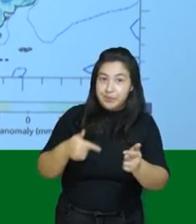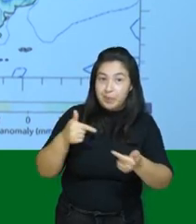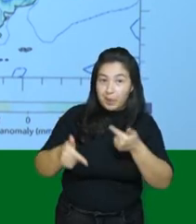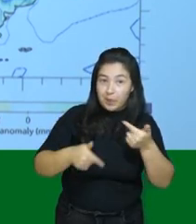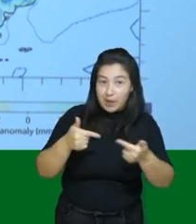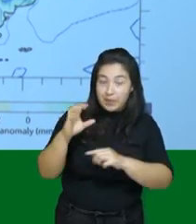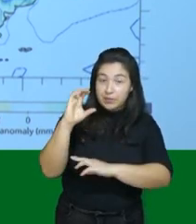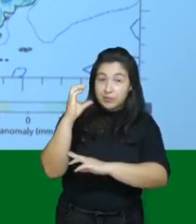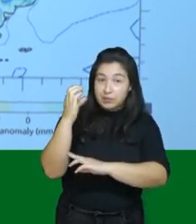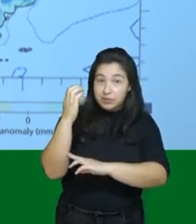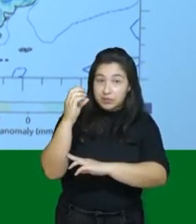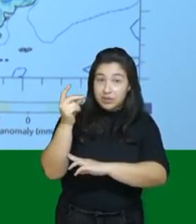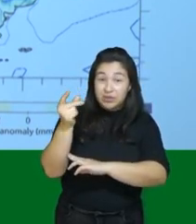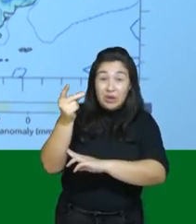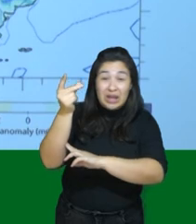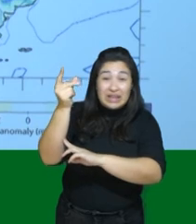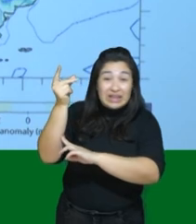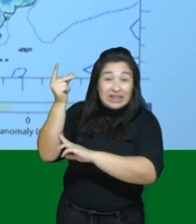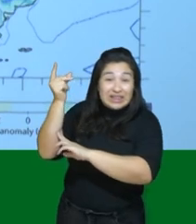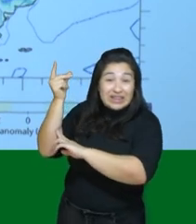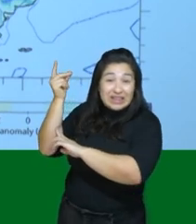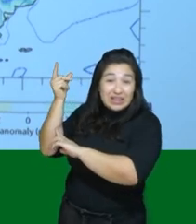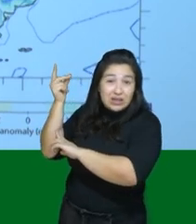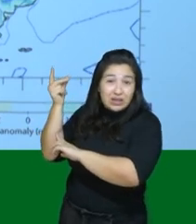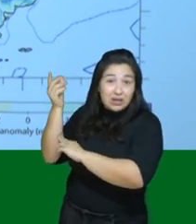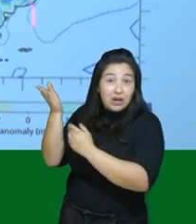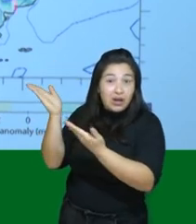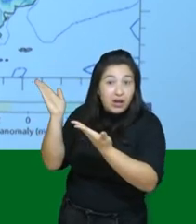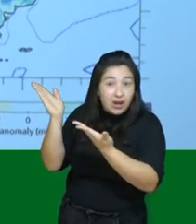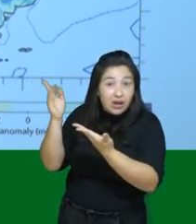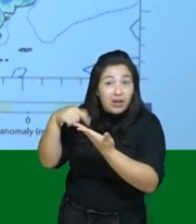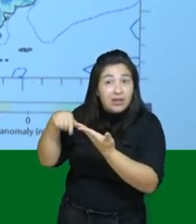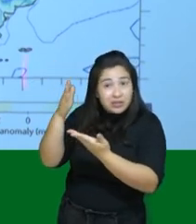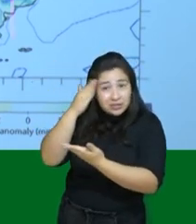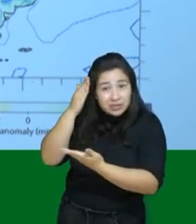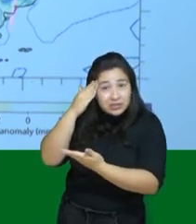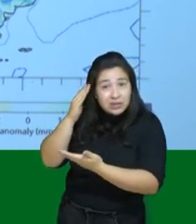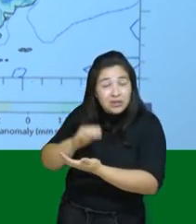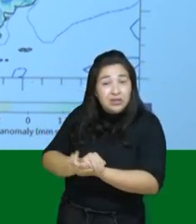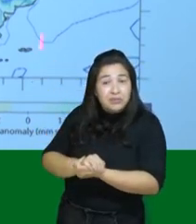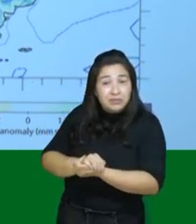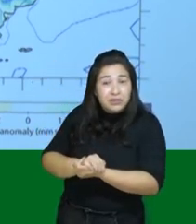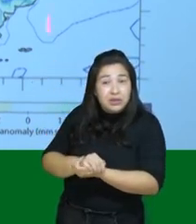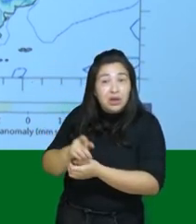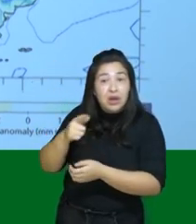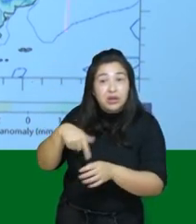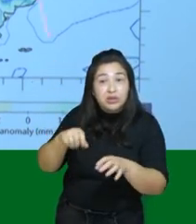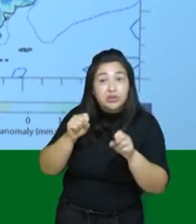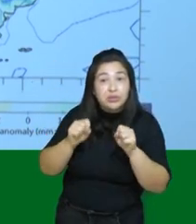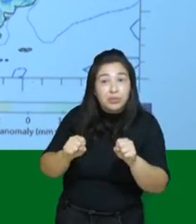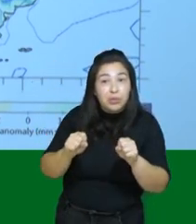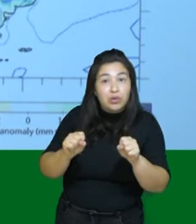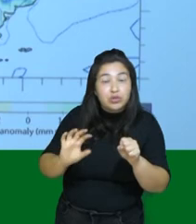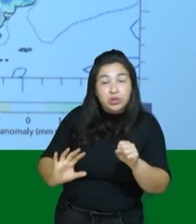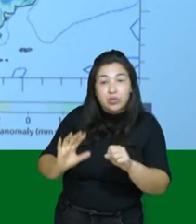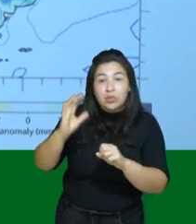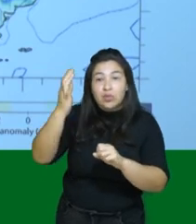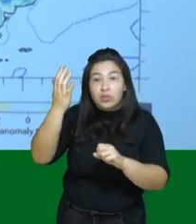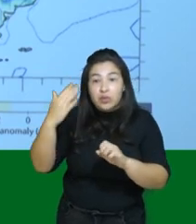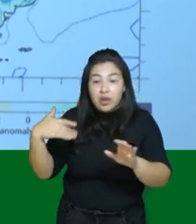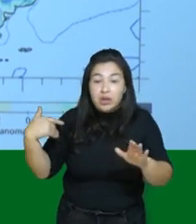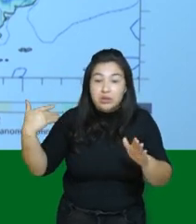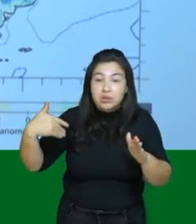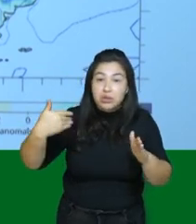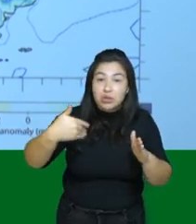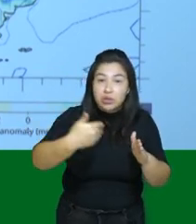com trabalhos científicos de décadas. Está aqui, ó. Isso aqui é o que a gente espera em El Niños fortes como